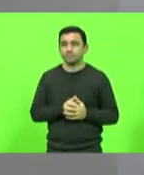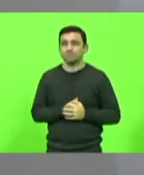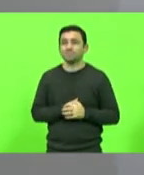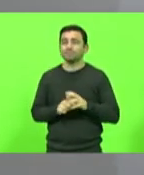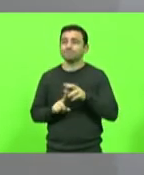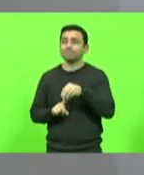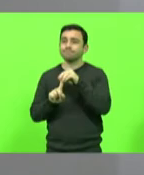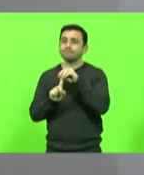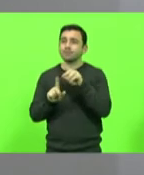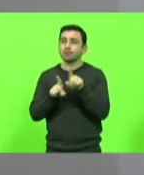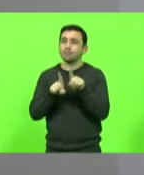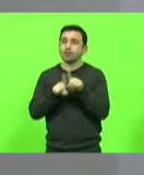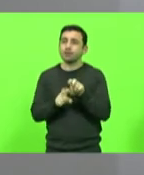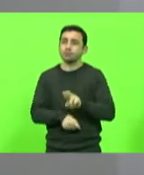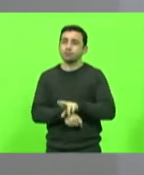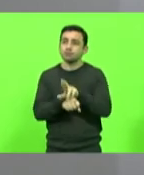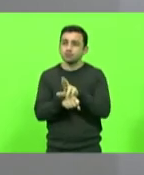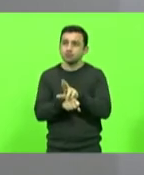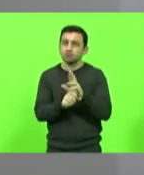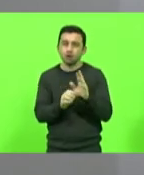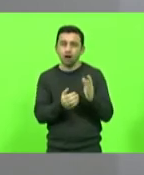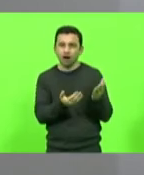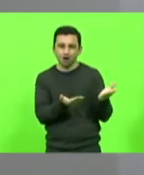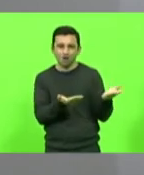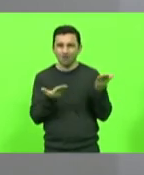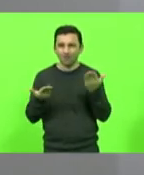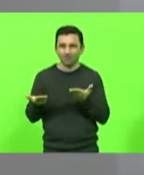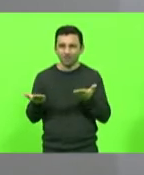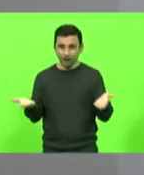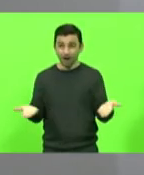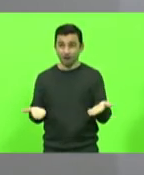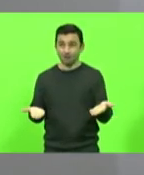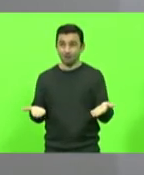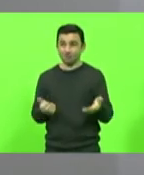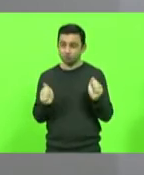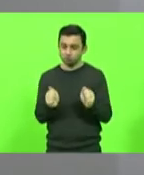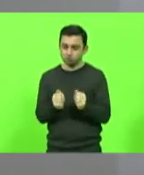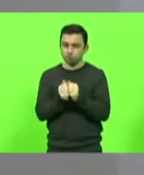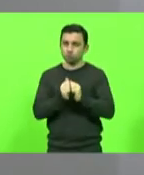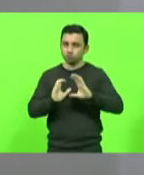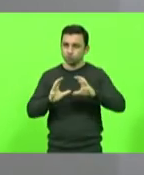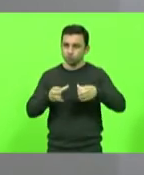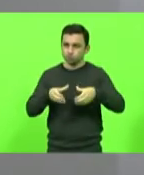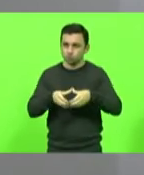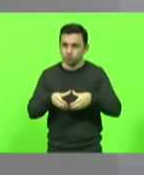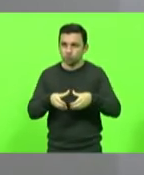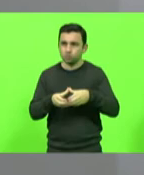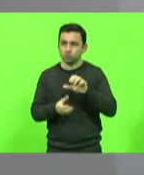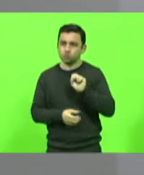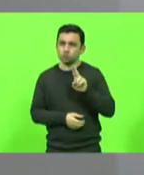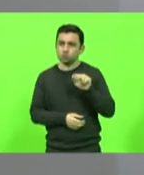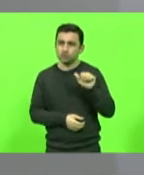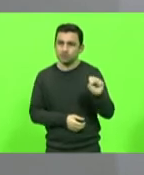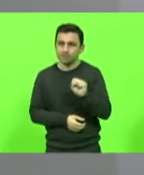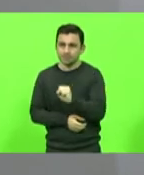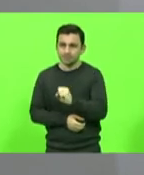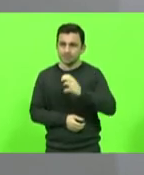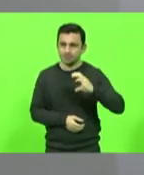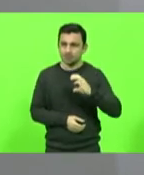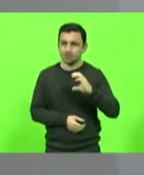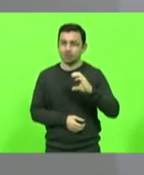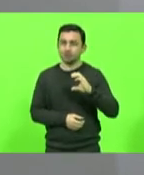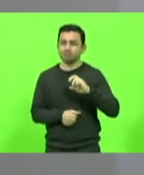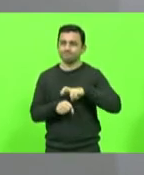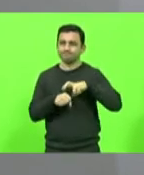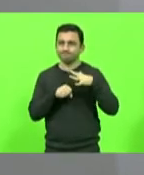Ressaltamos que as representações aqui convidadas, em conjunto com o coletivo do Comitê SUAS SC Covid-19 em